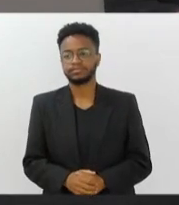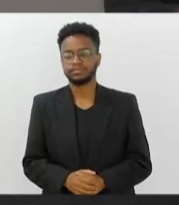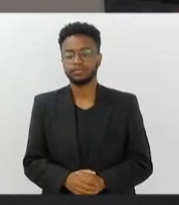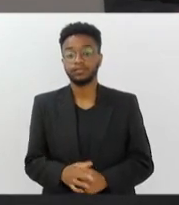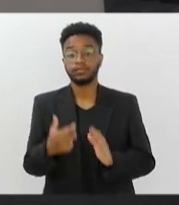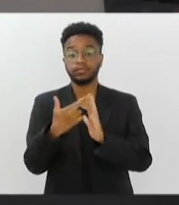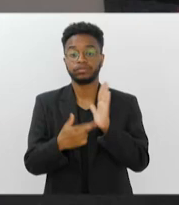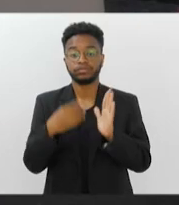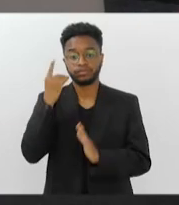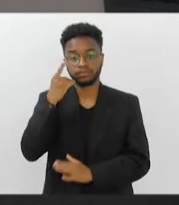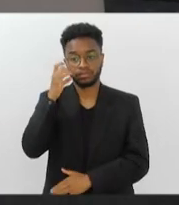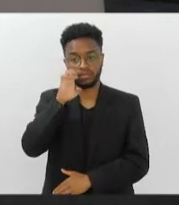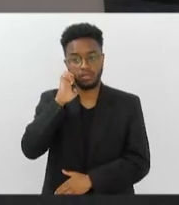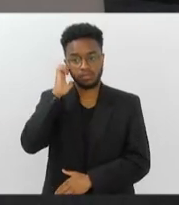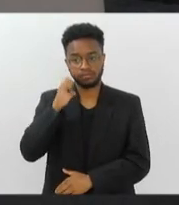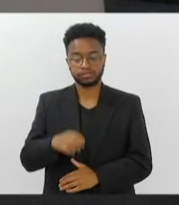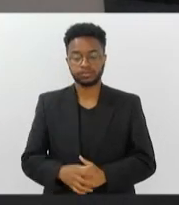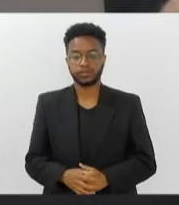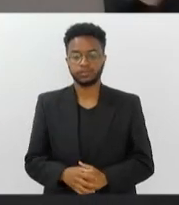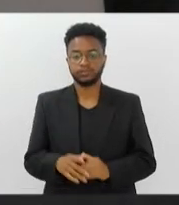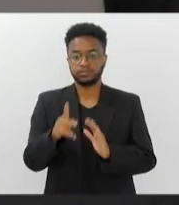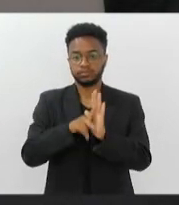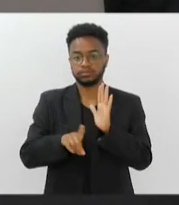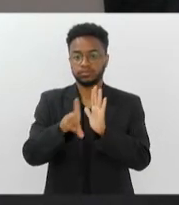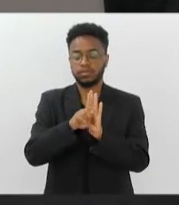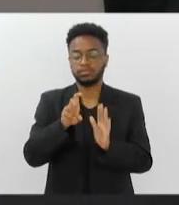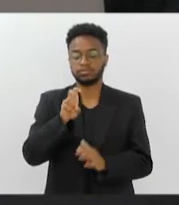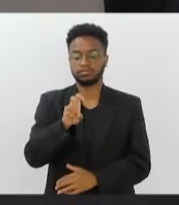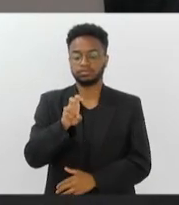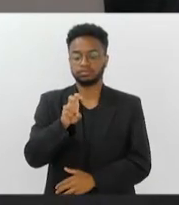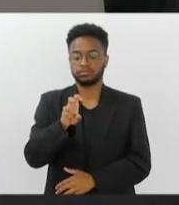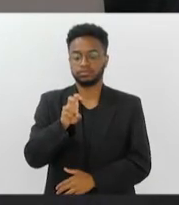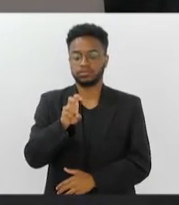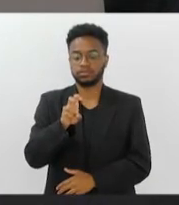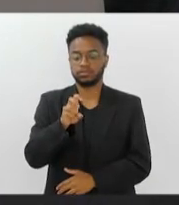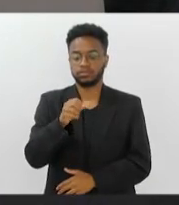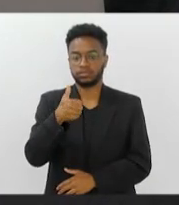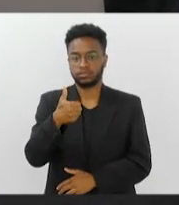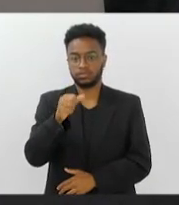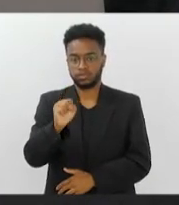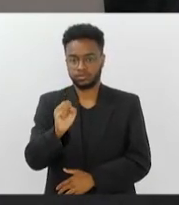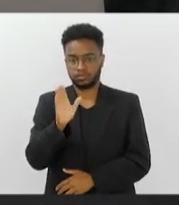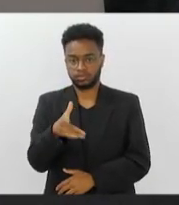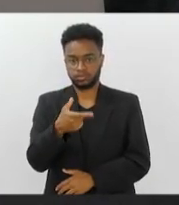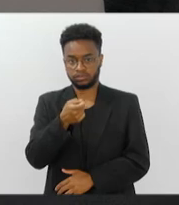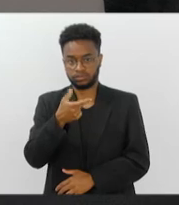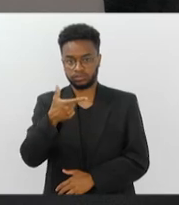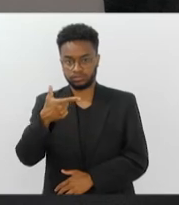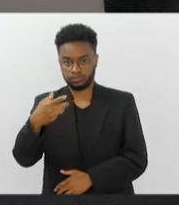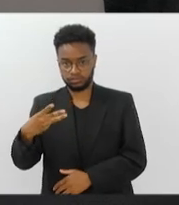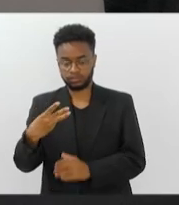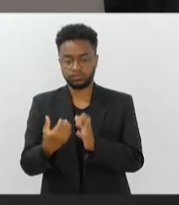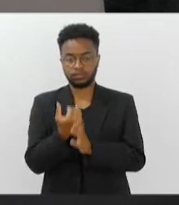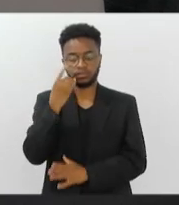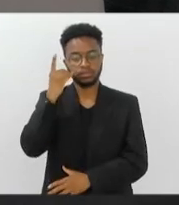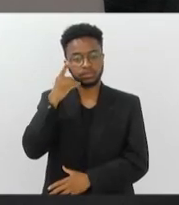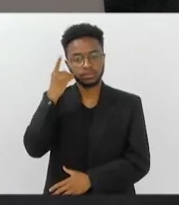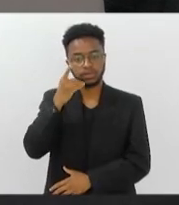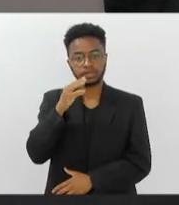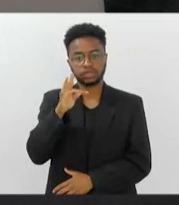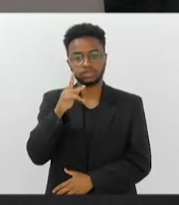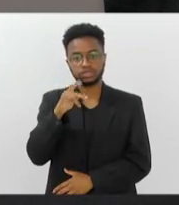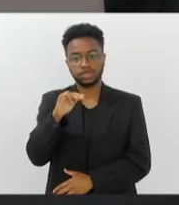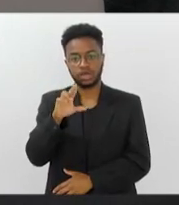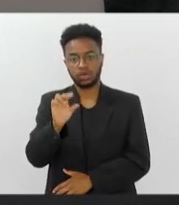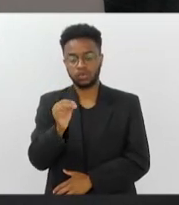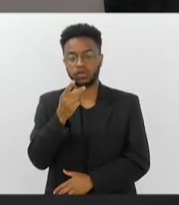Relatoria da deputada Érica Takimoto. Projeto de lei 518-23, de autoria do deputado Thiago Rangel, que dispõe sobre a